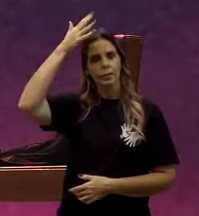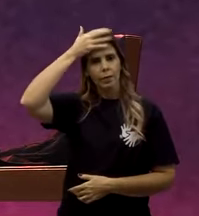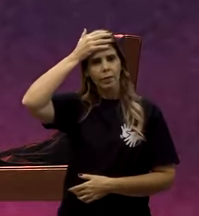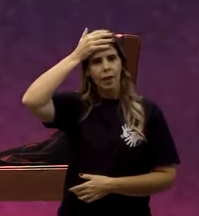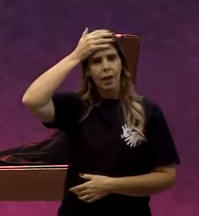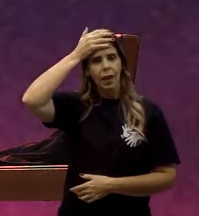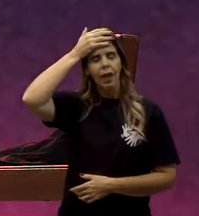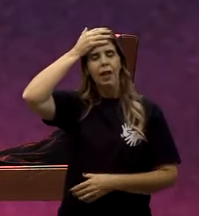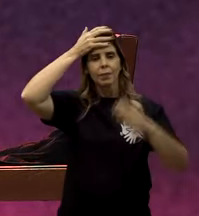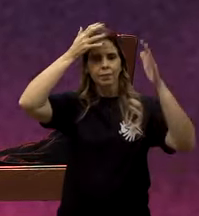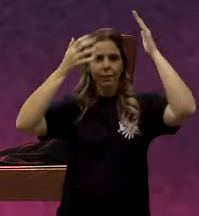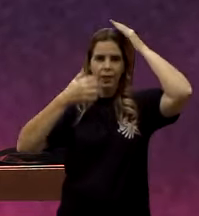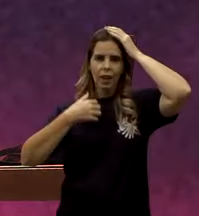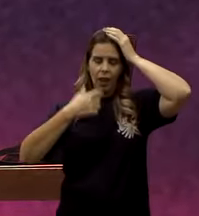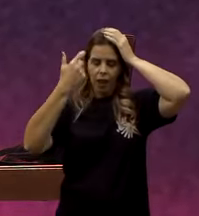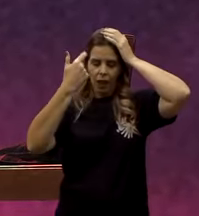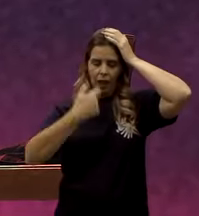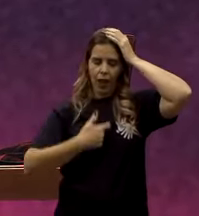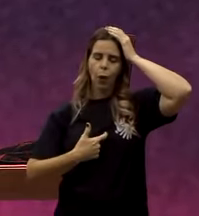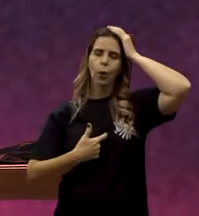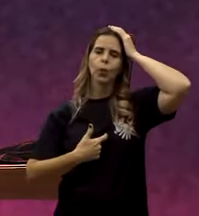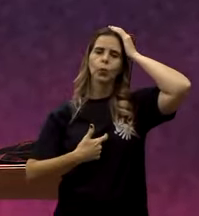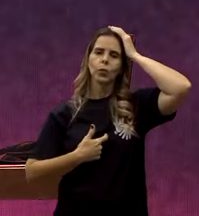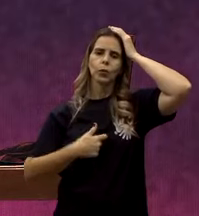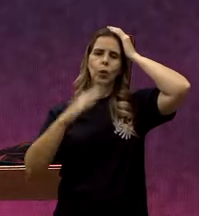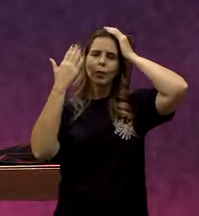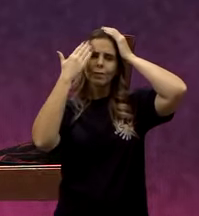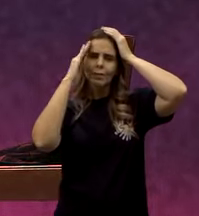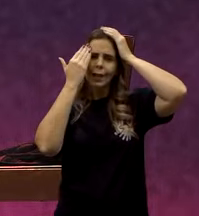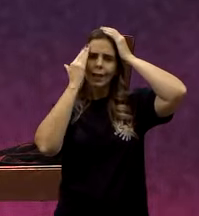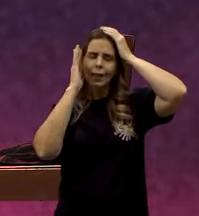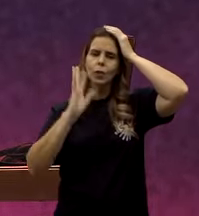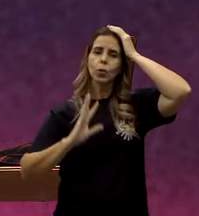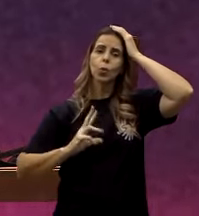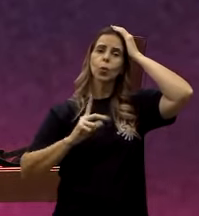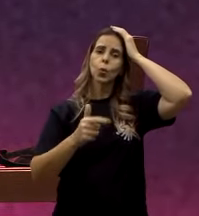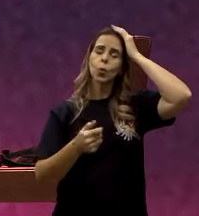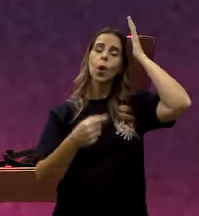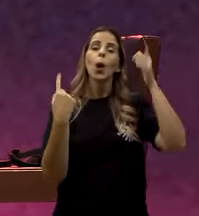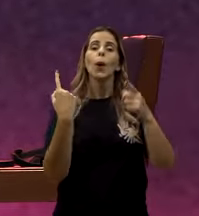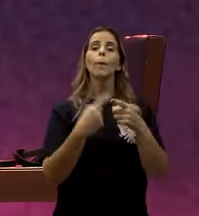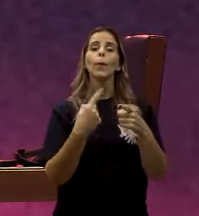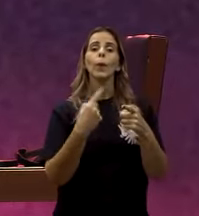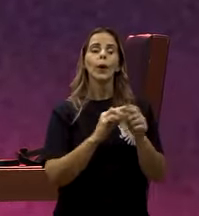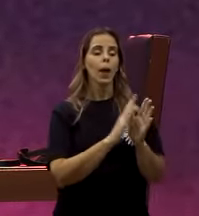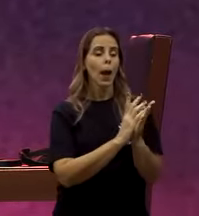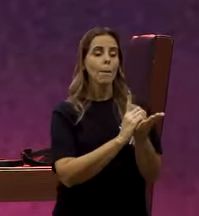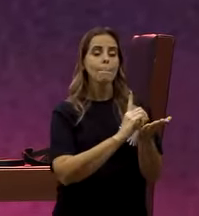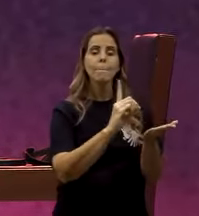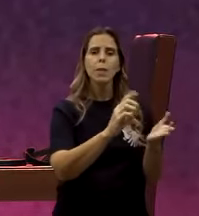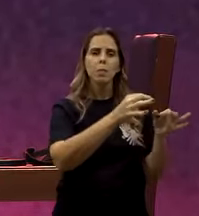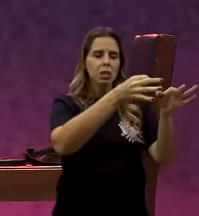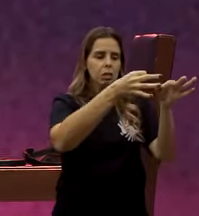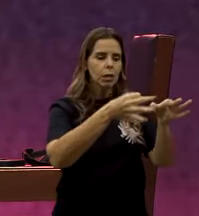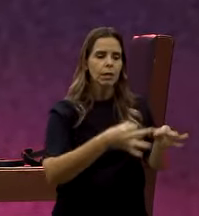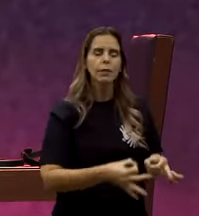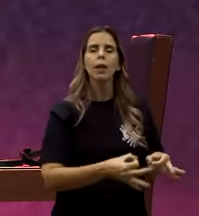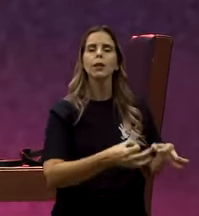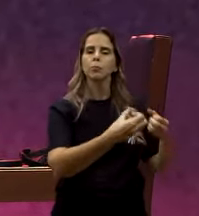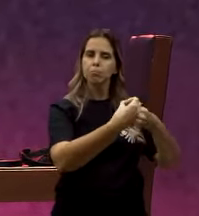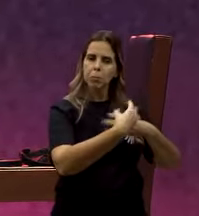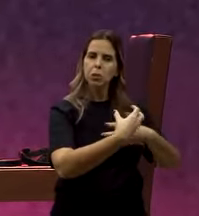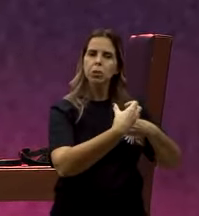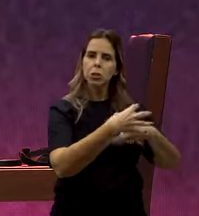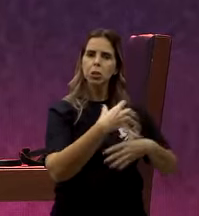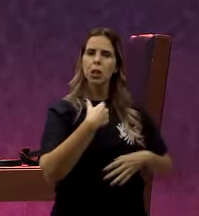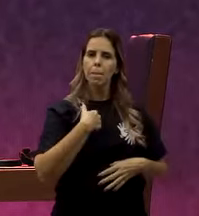eu vou discernir todas as coisas porque a Bíblia me garante que eu tenho a mente de Cristo por isso eu vou pensar